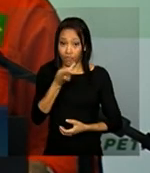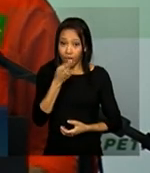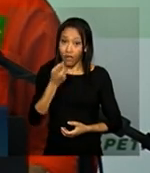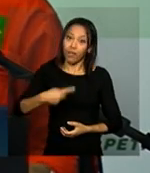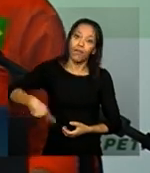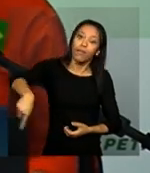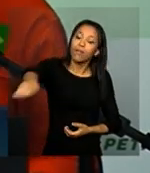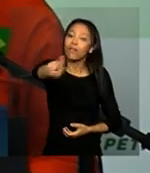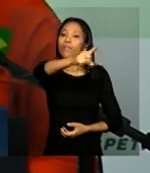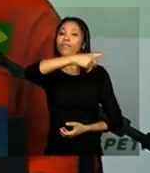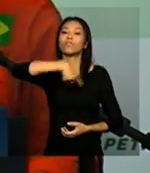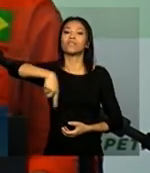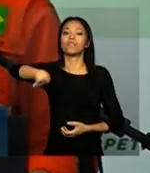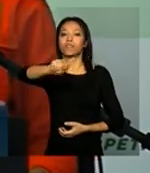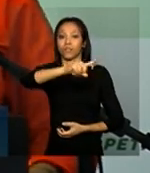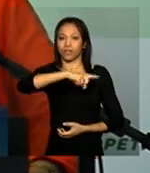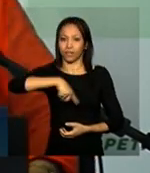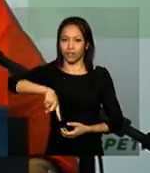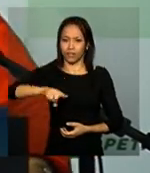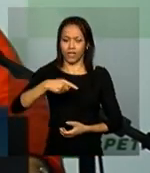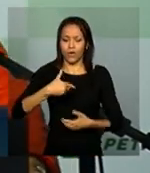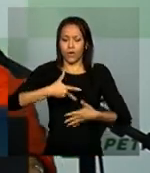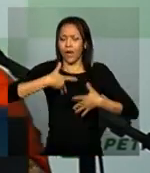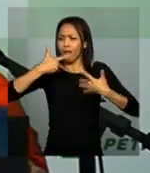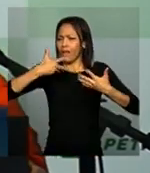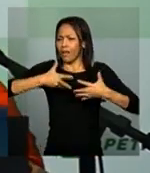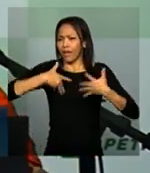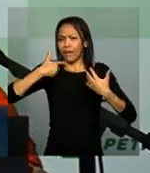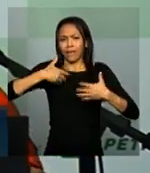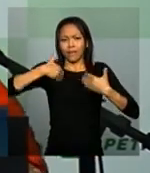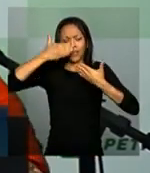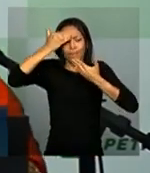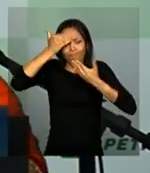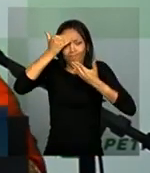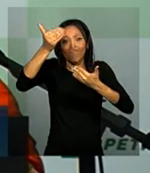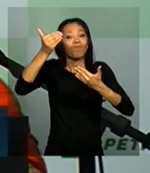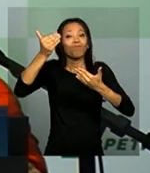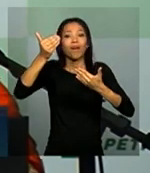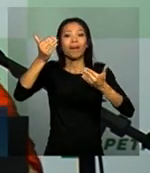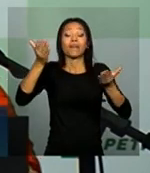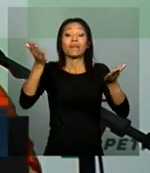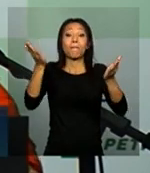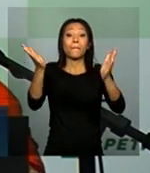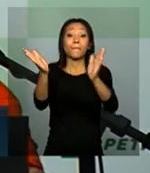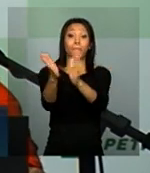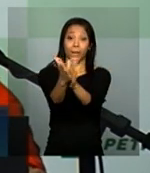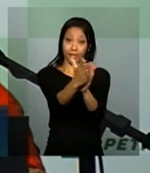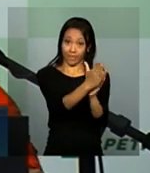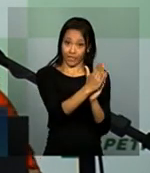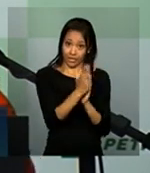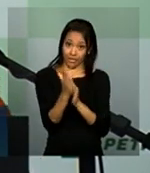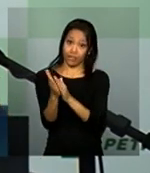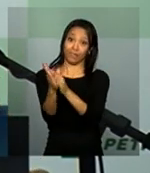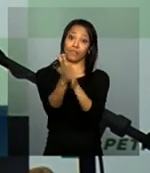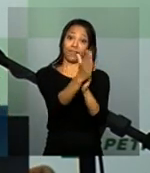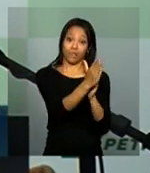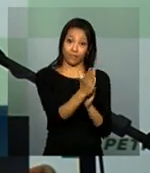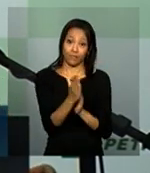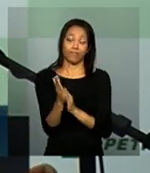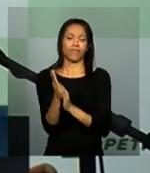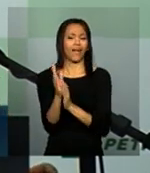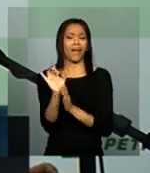mais entusiasmados e agradecidos parabéns a cada um dos